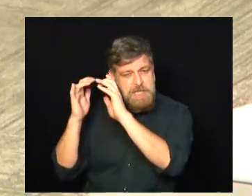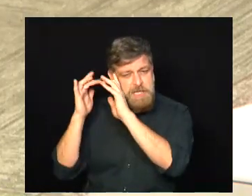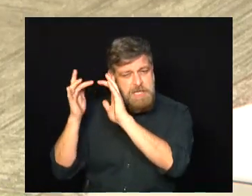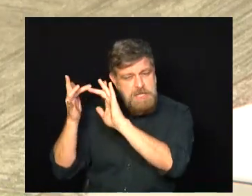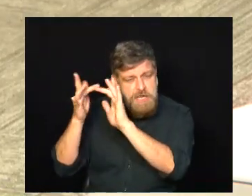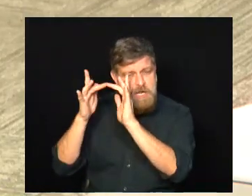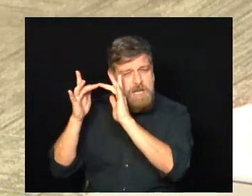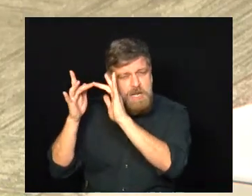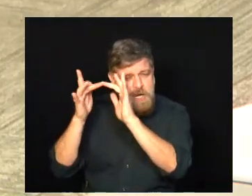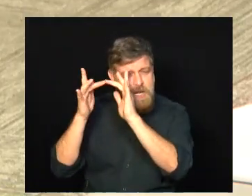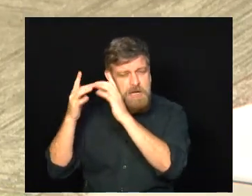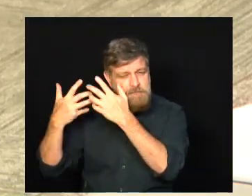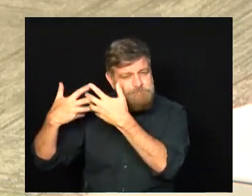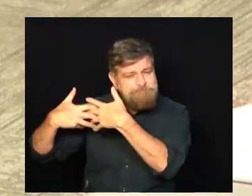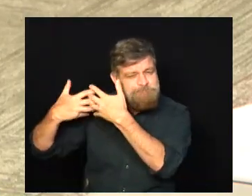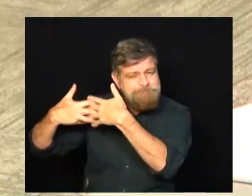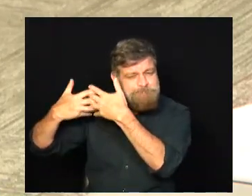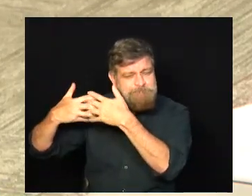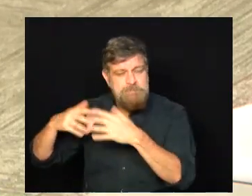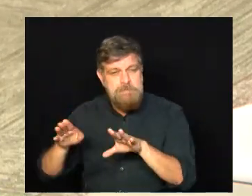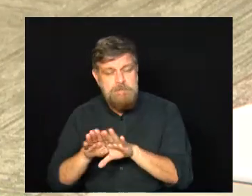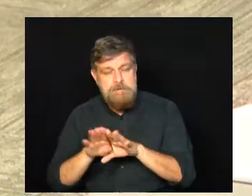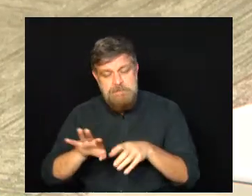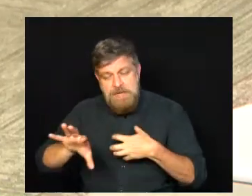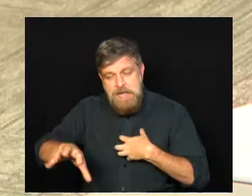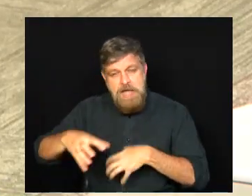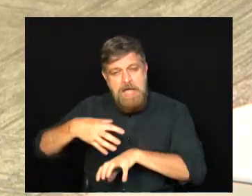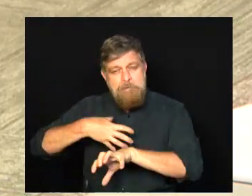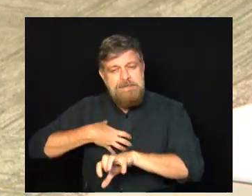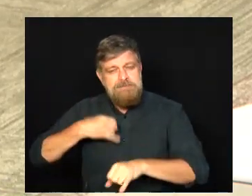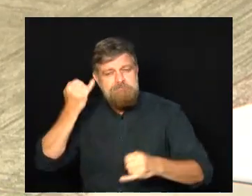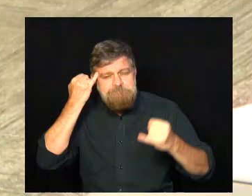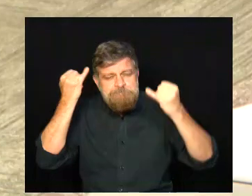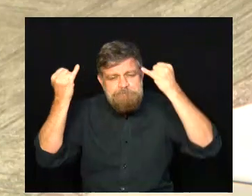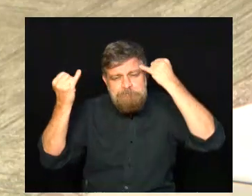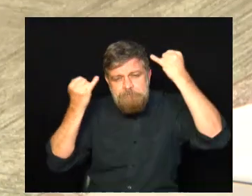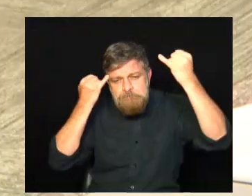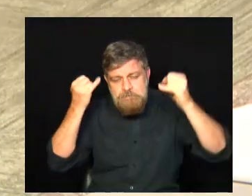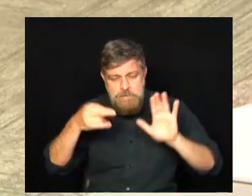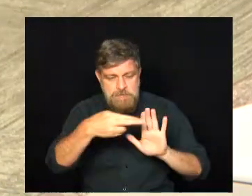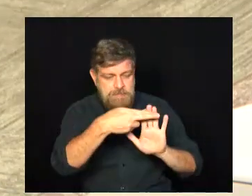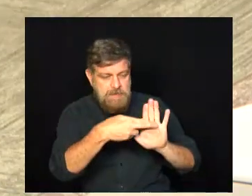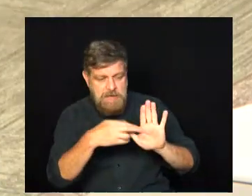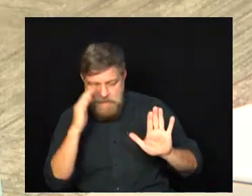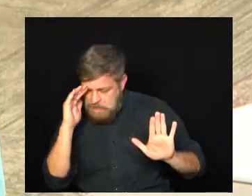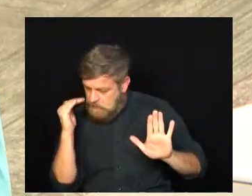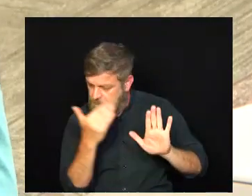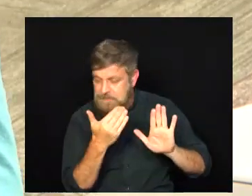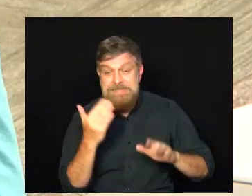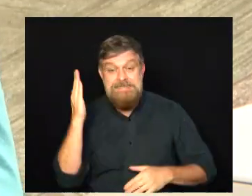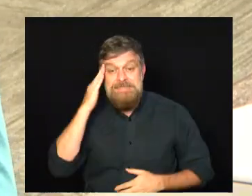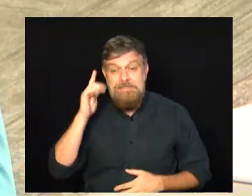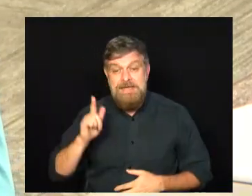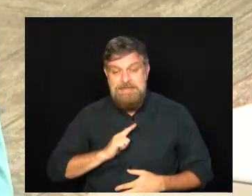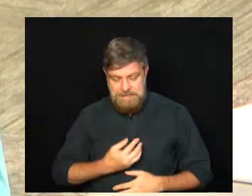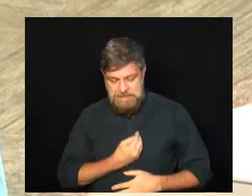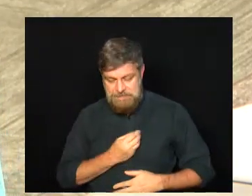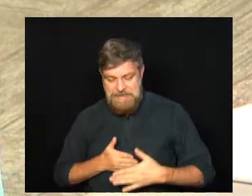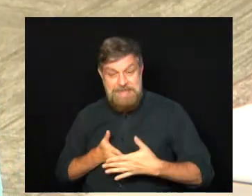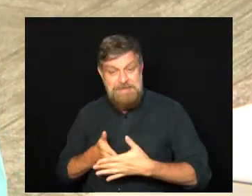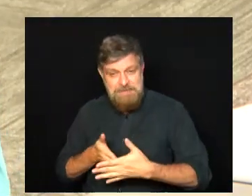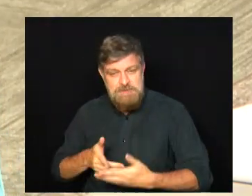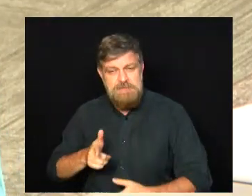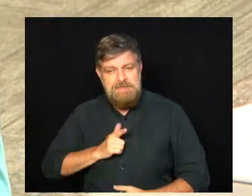da criatividade, da empatia, da resiliência, das regras, dos limites. Então, o brincar ele